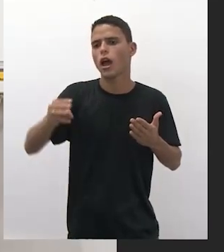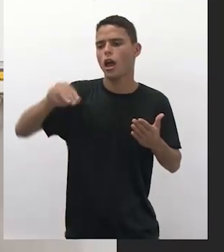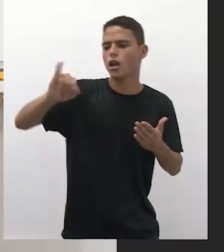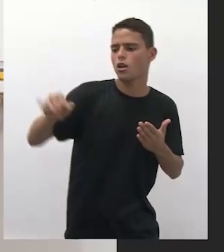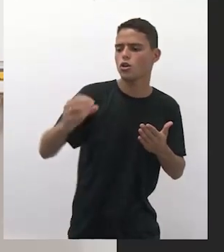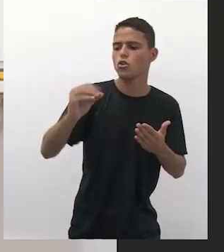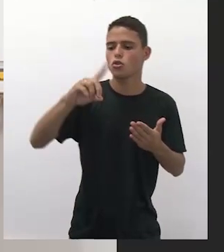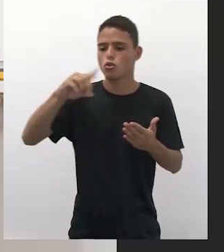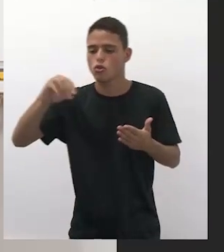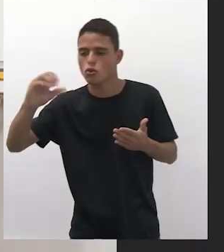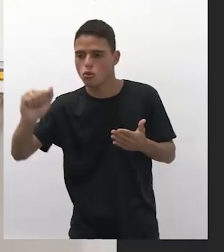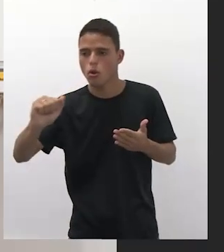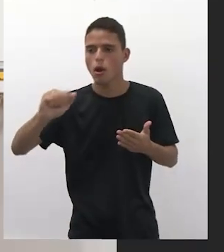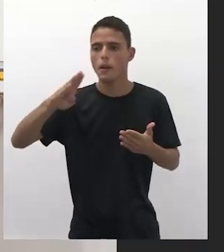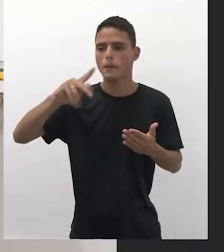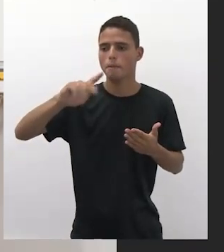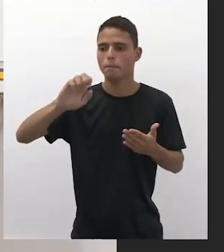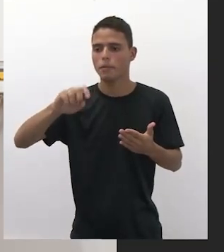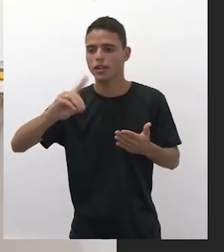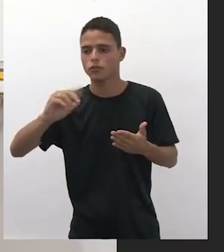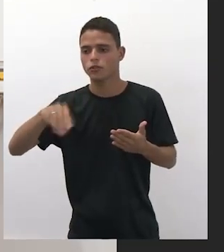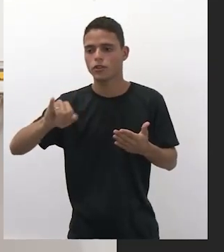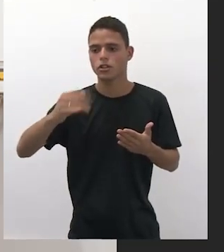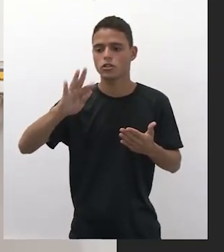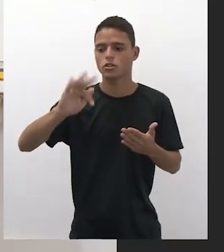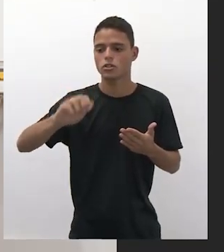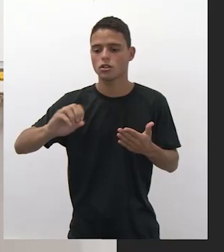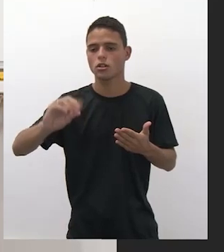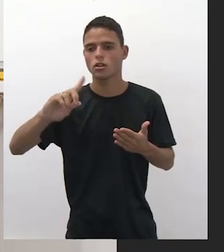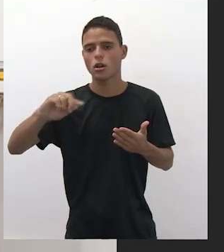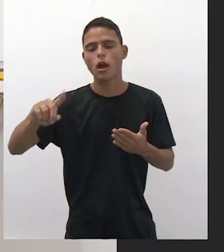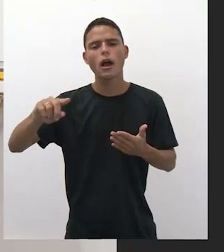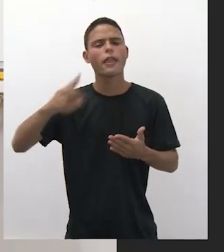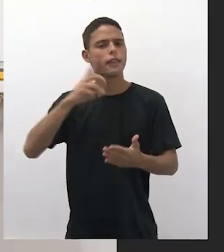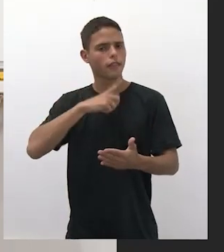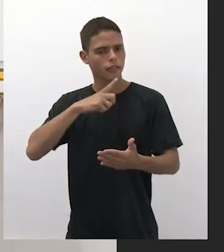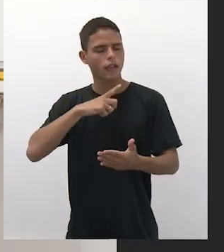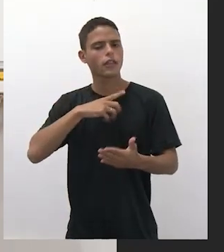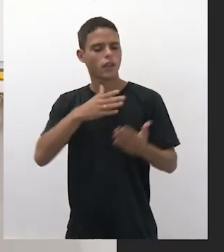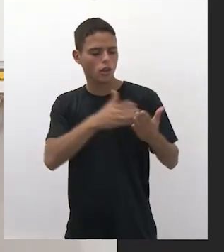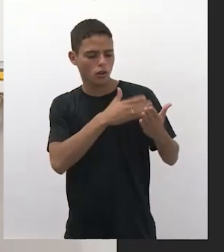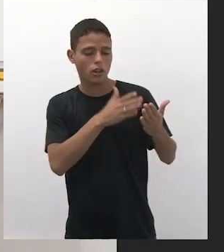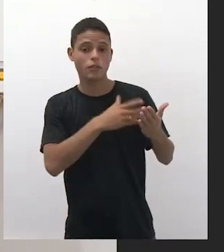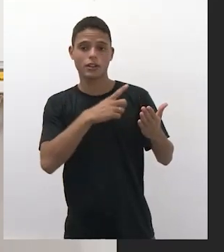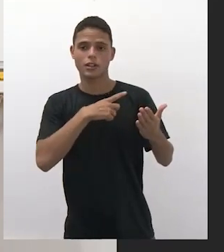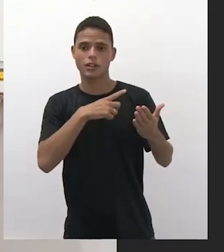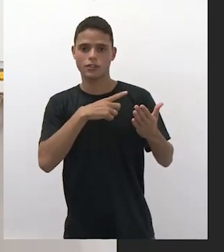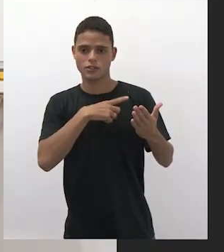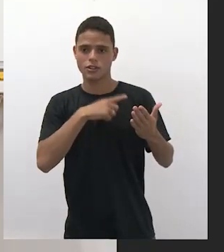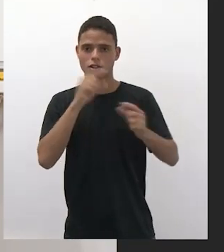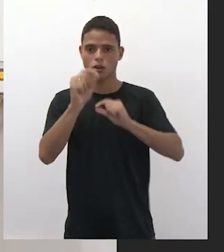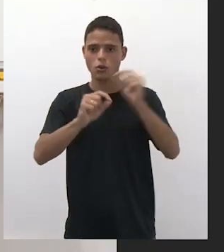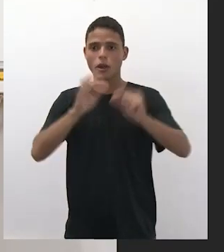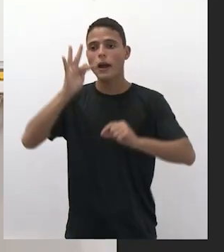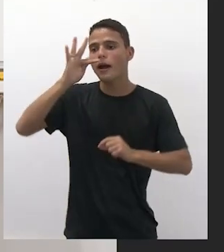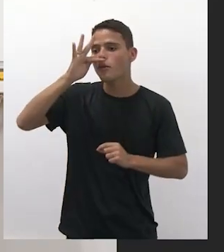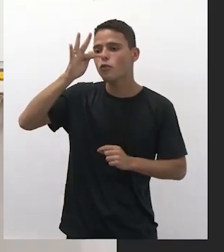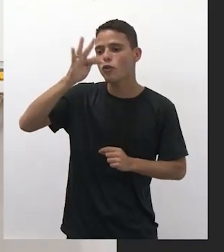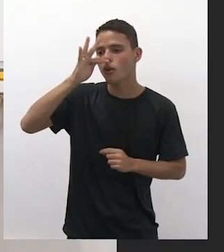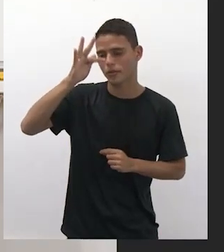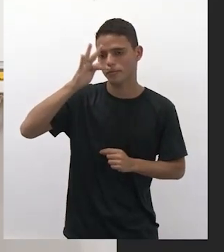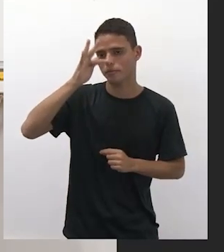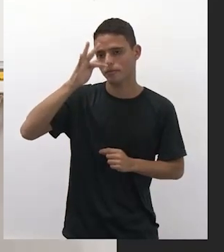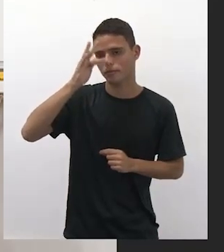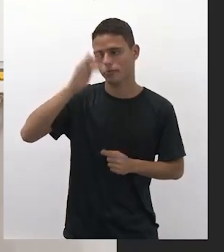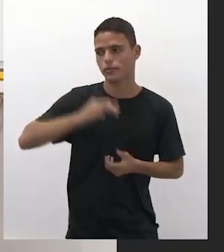Pé de Feijão. Tem um livro que eu lembro, ele tinha a capa de uma margarida.